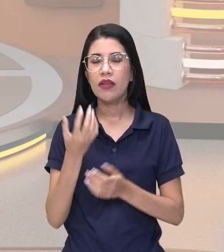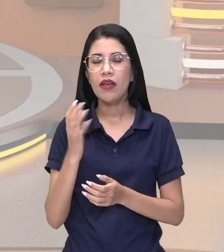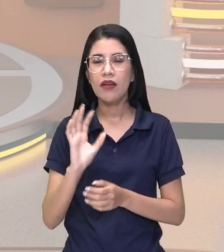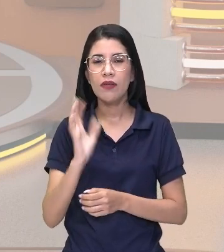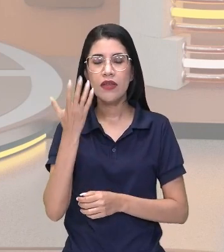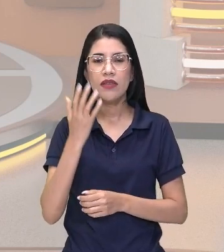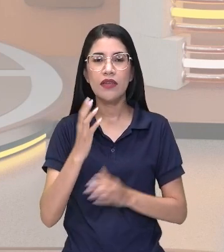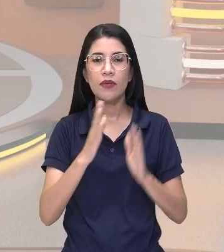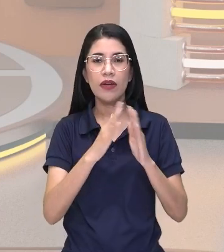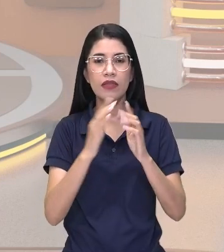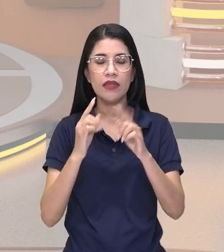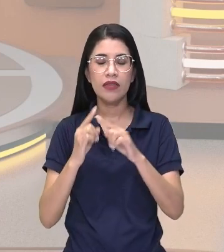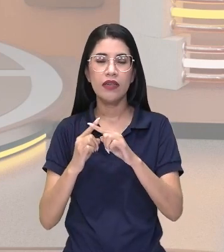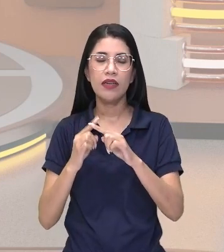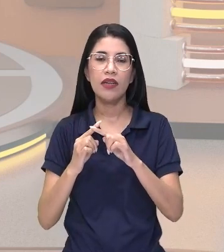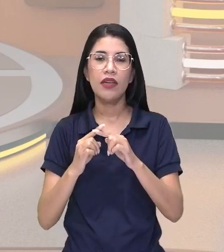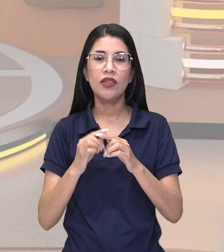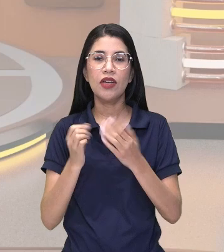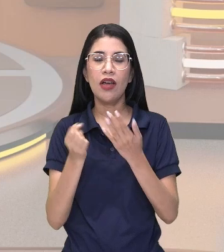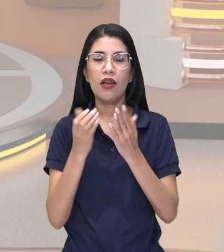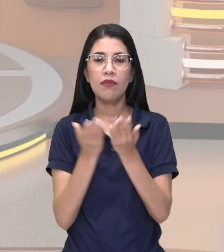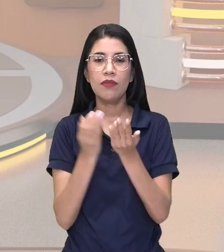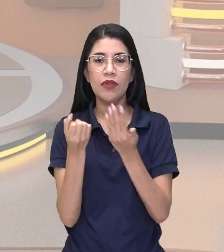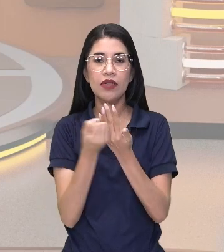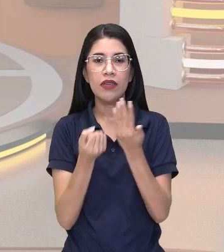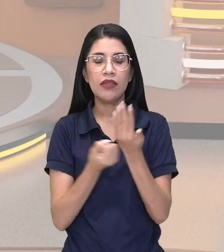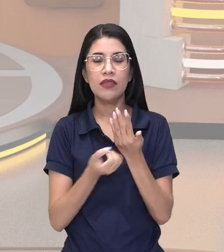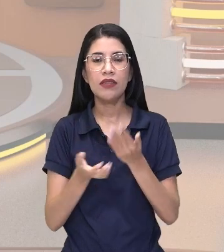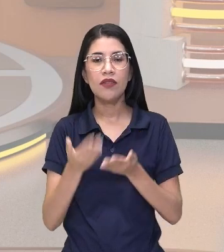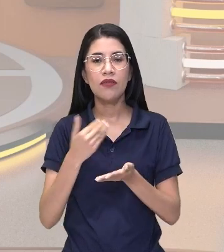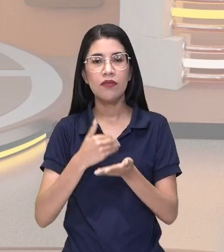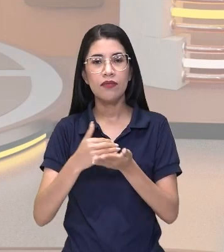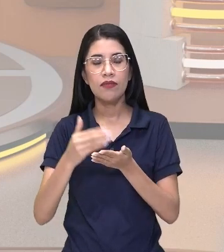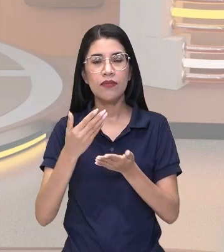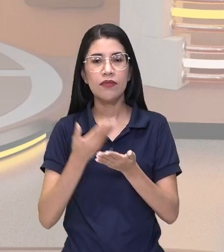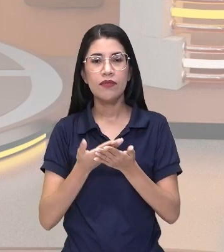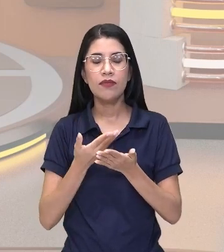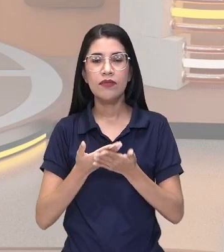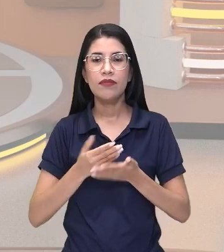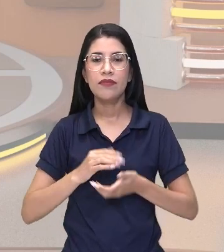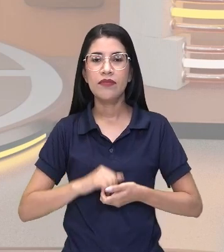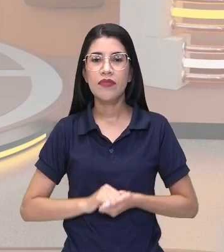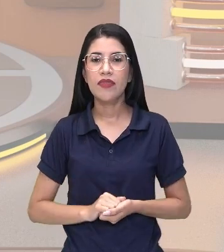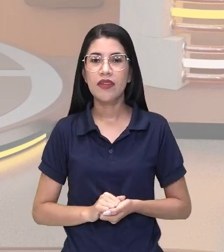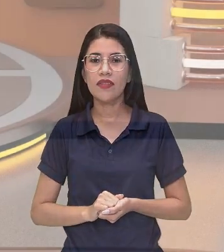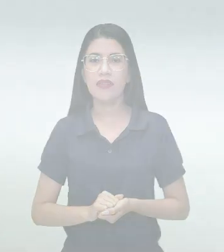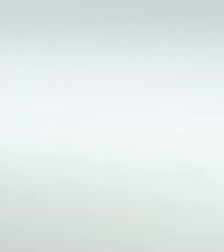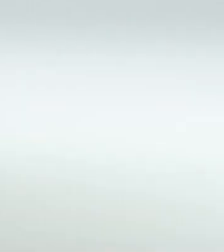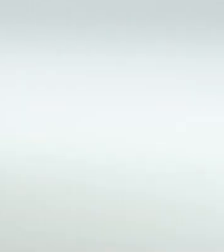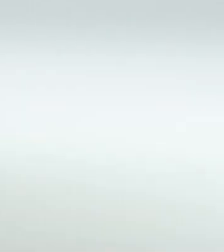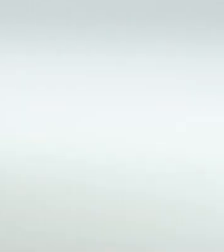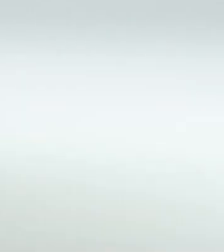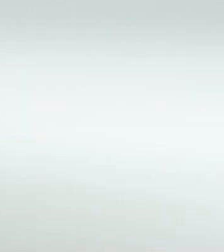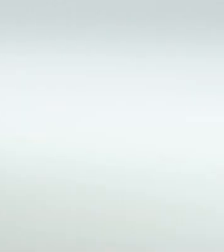igrejas protestantes. Então, galera, sem mais conversas, sem mais delongas, vamos à nossa aula.